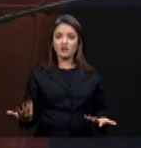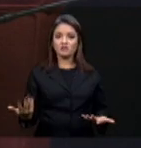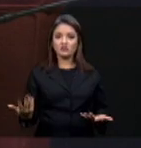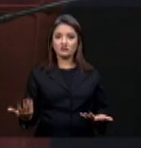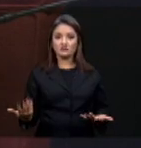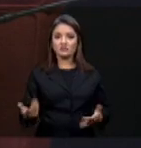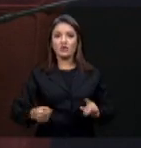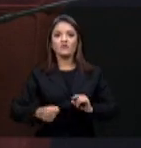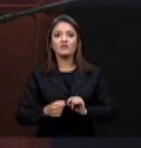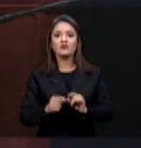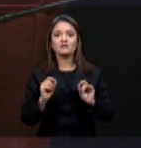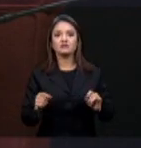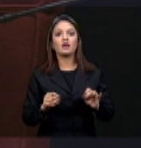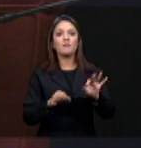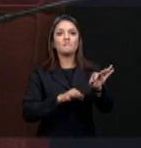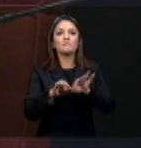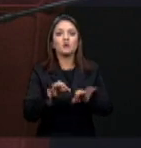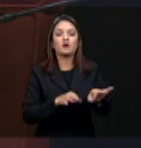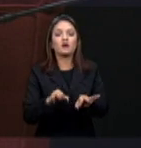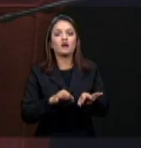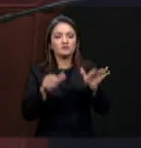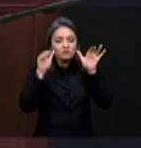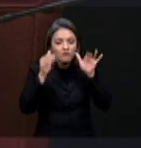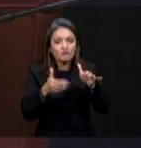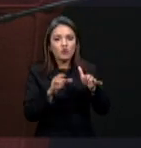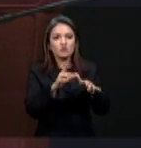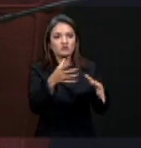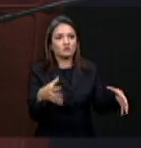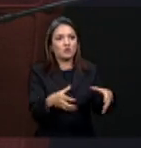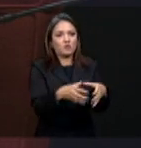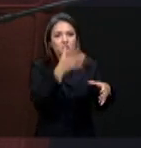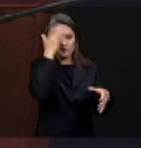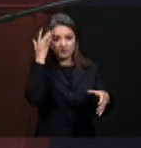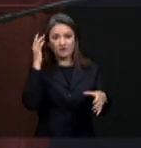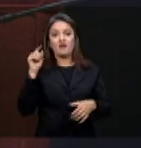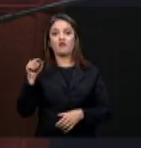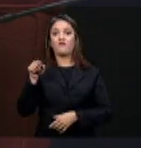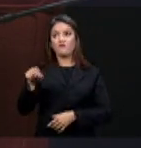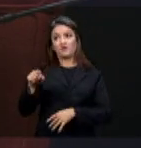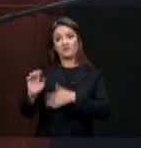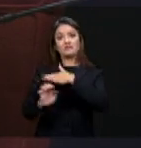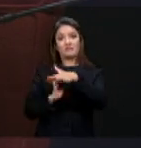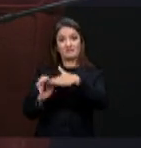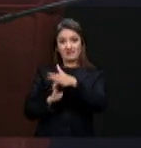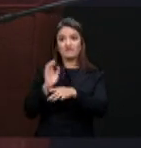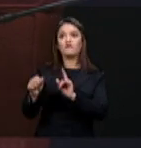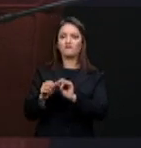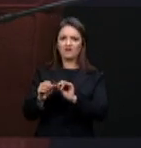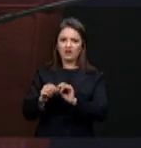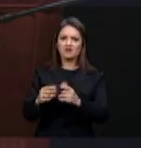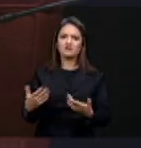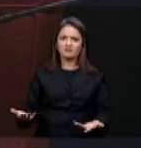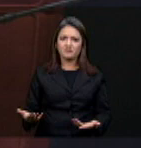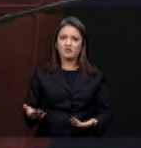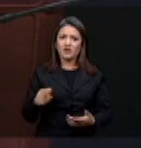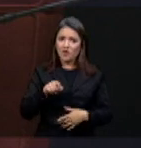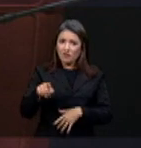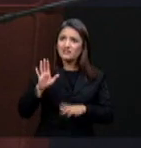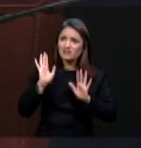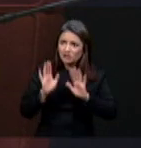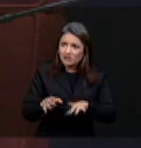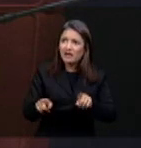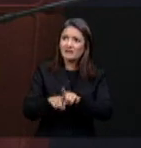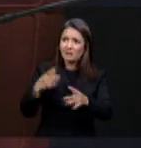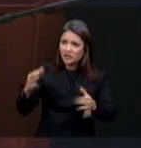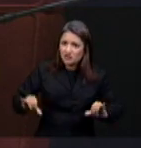programas direcionados exclusivamente para determinados públicos vocês fizeram isso você falou já apanhei muito por causa de quota se apanharam muito pode esse